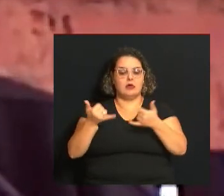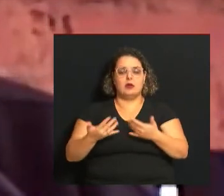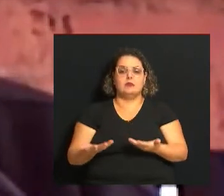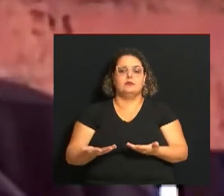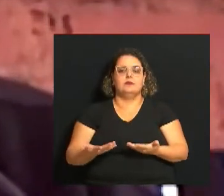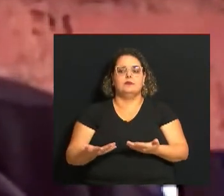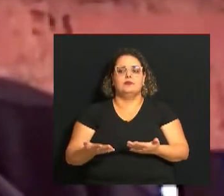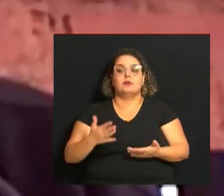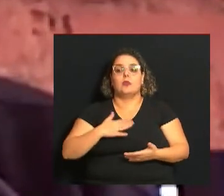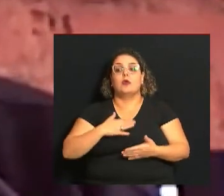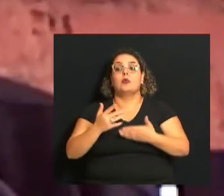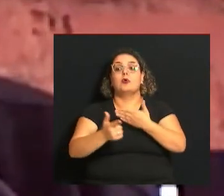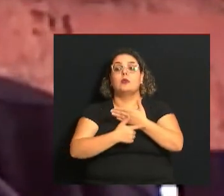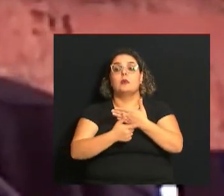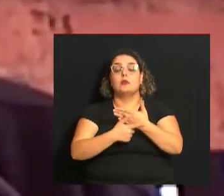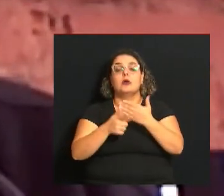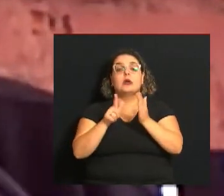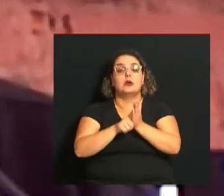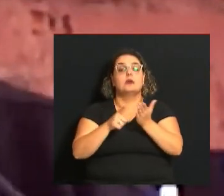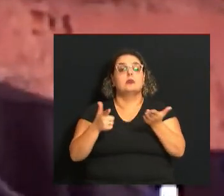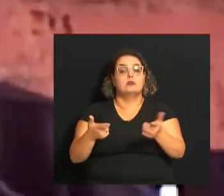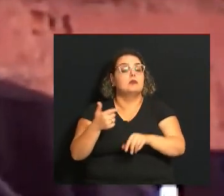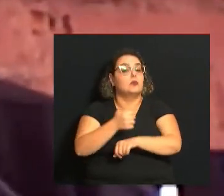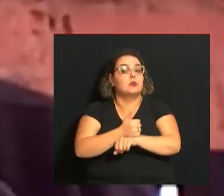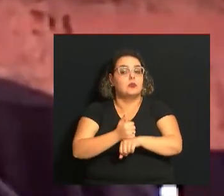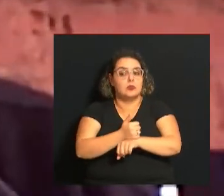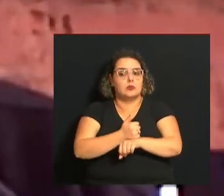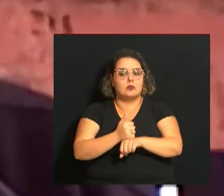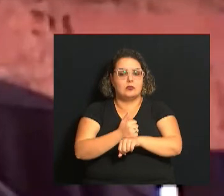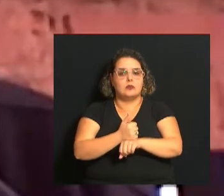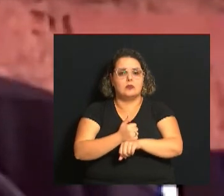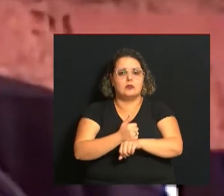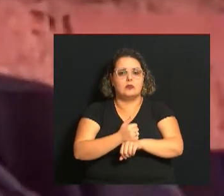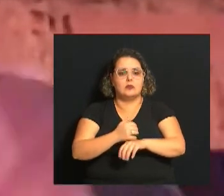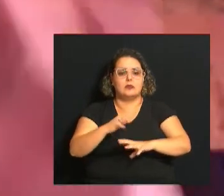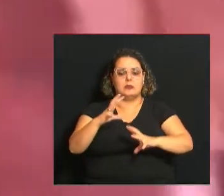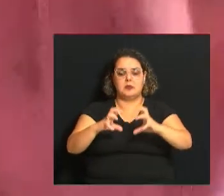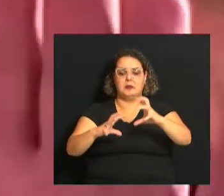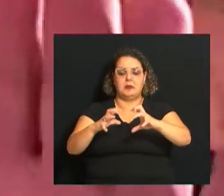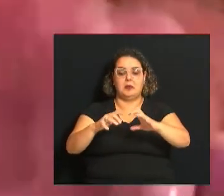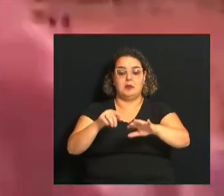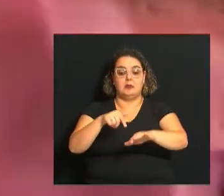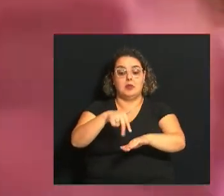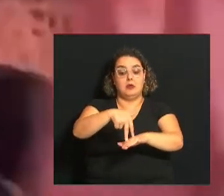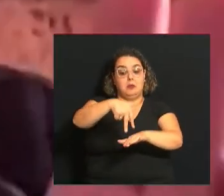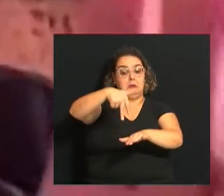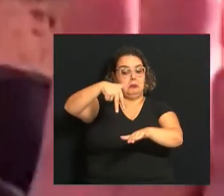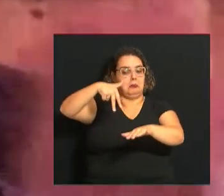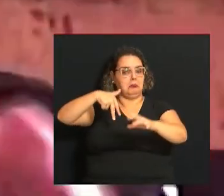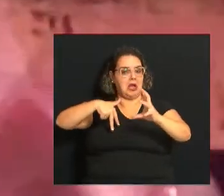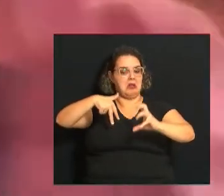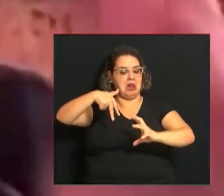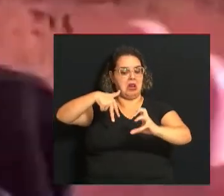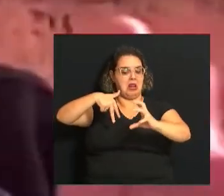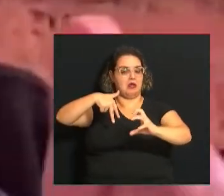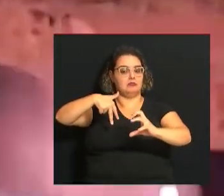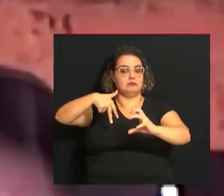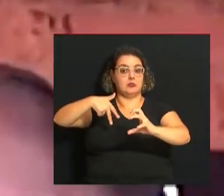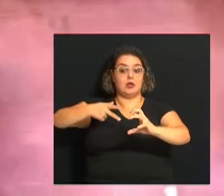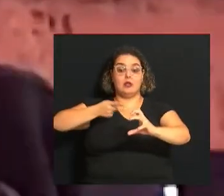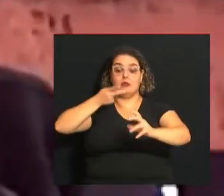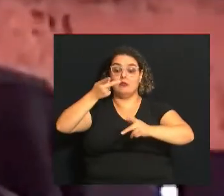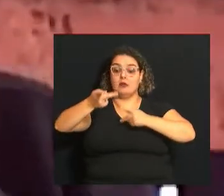meu papel como jornalista é tentar ficar um pouco de fora da confusão para a gente poder contar a história e, pela